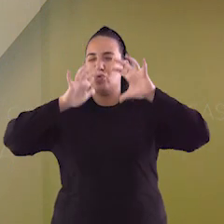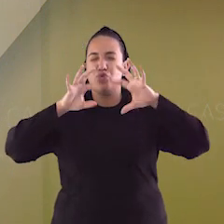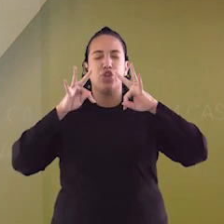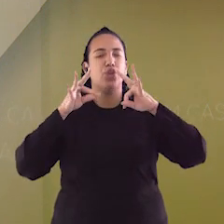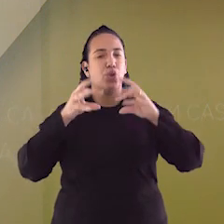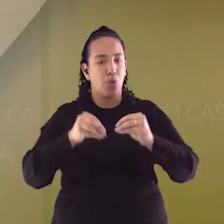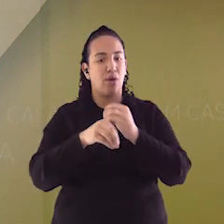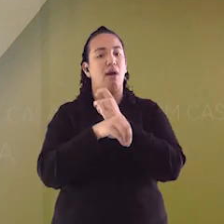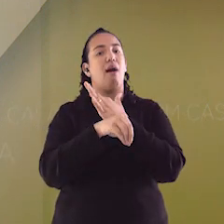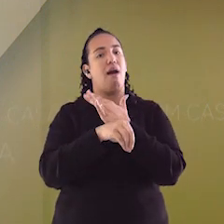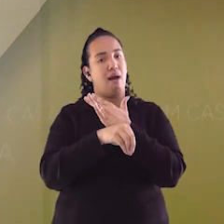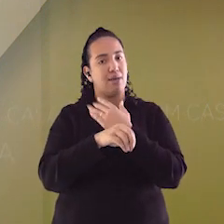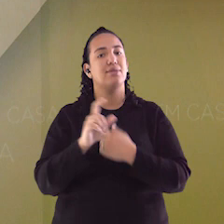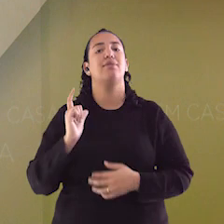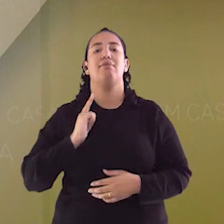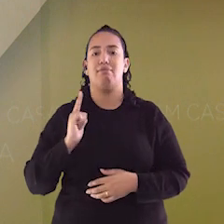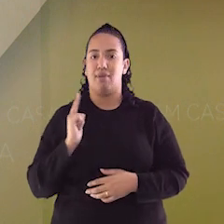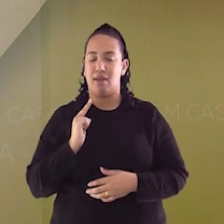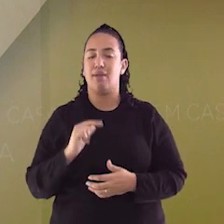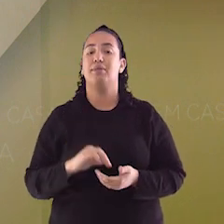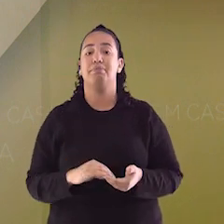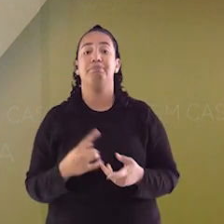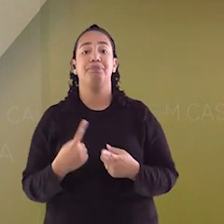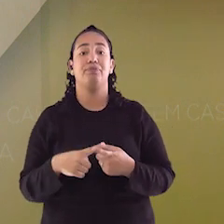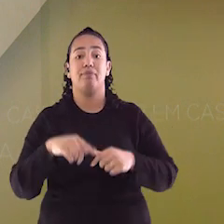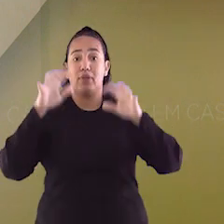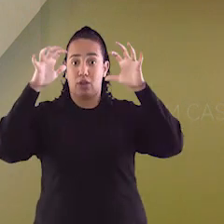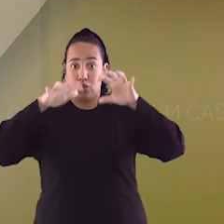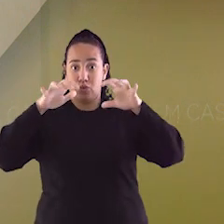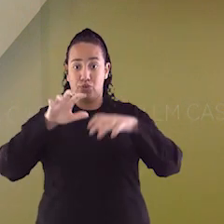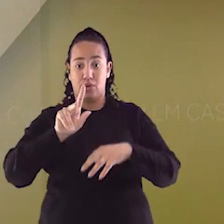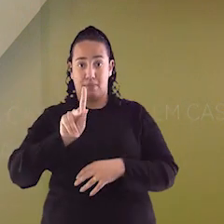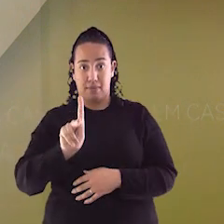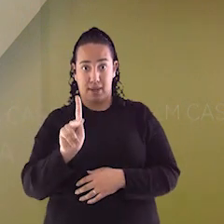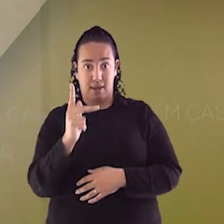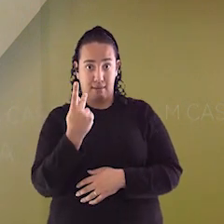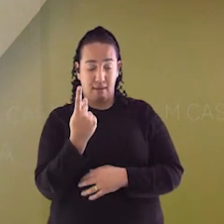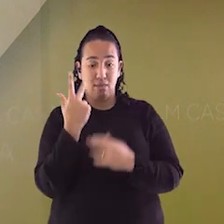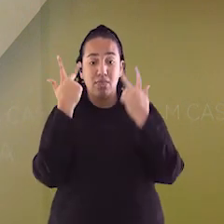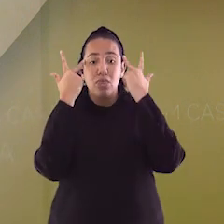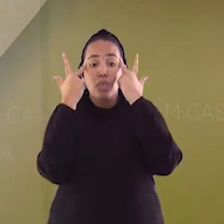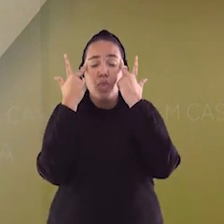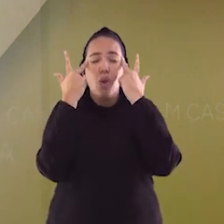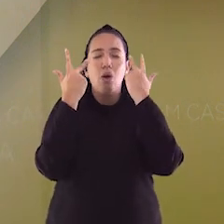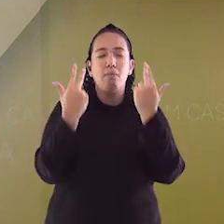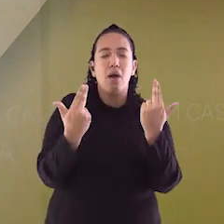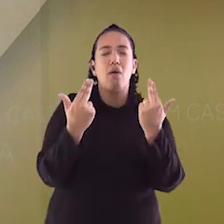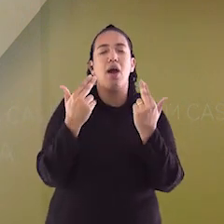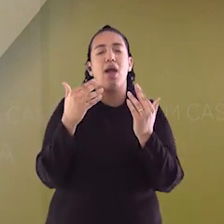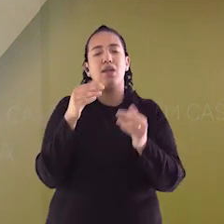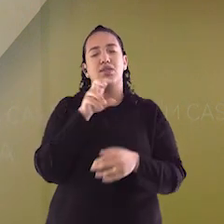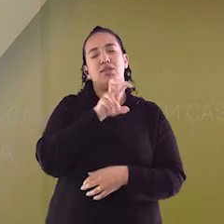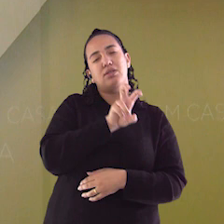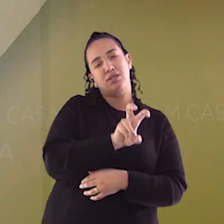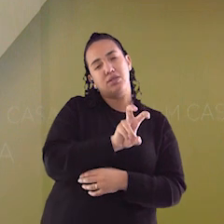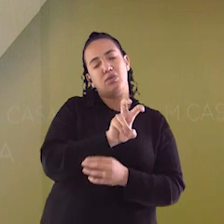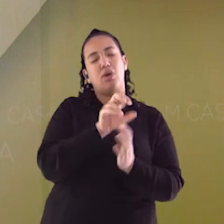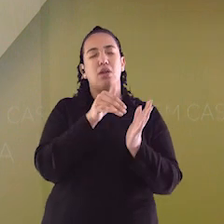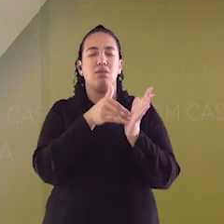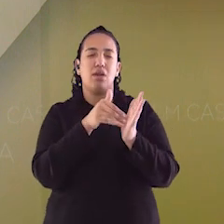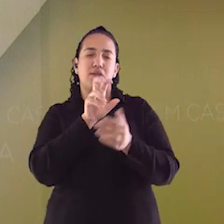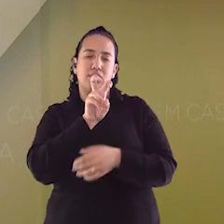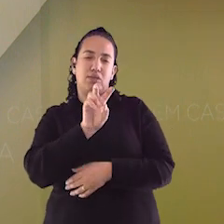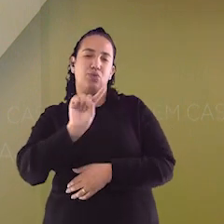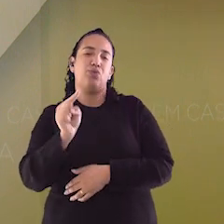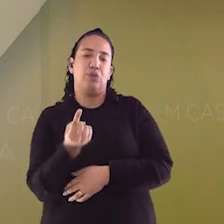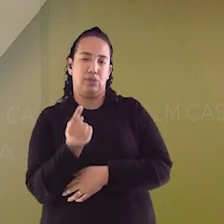é ácida? Eu vou te explicar. Normalmente, o pH de uma chuva considerada normal gira aqui em torno de 5